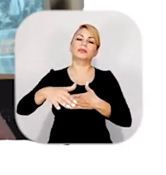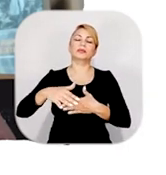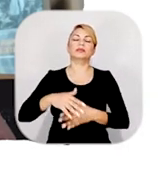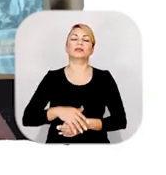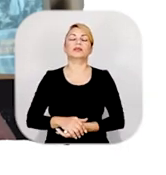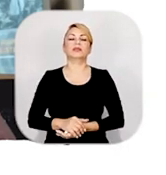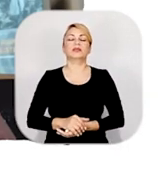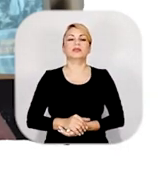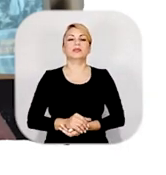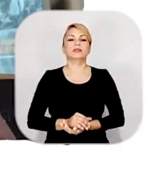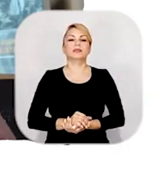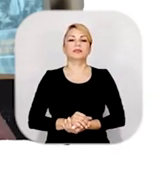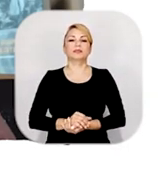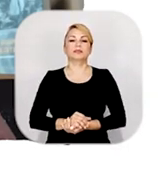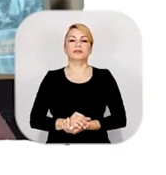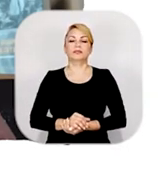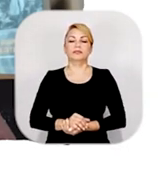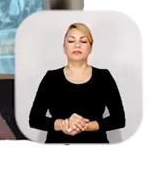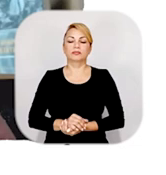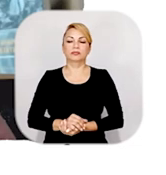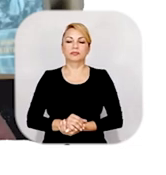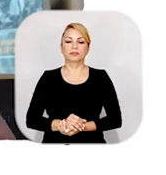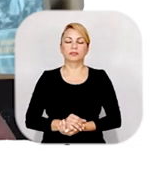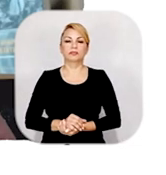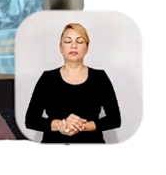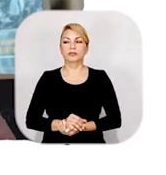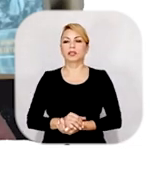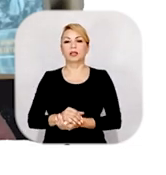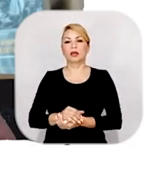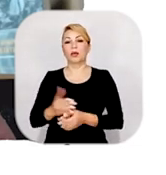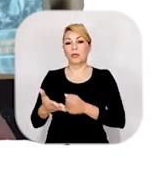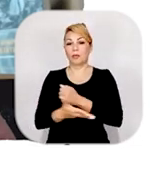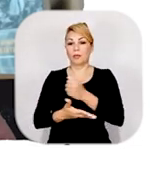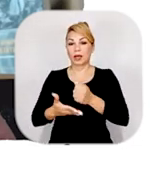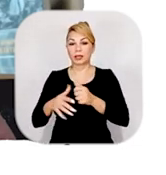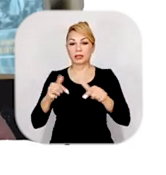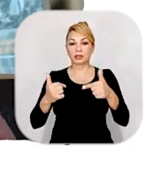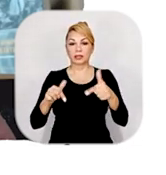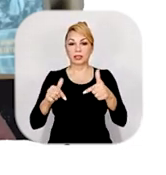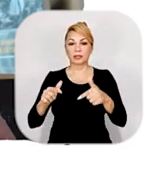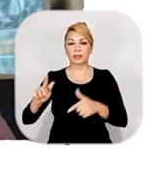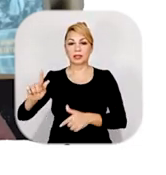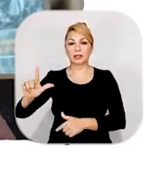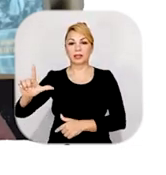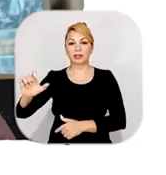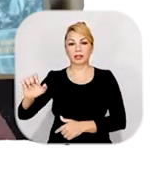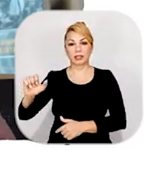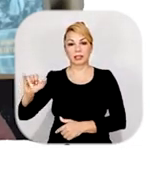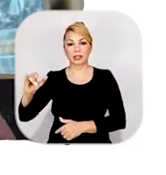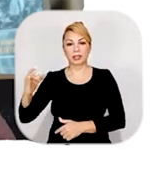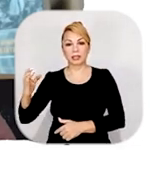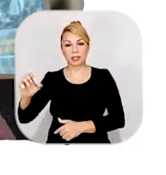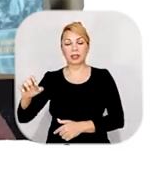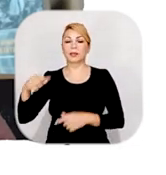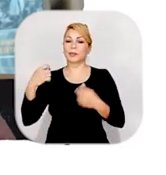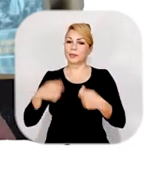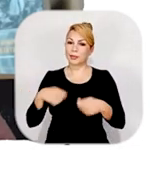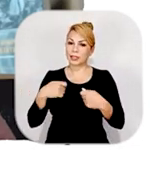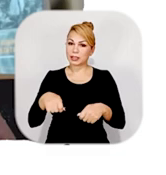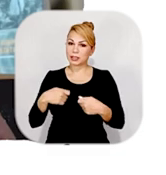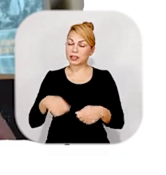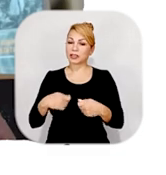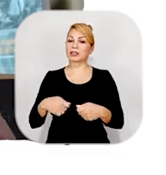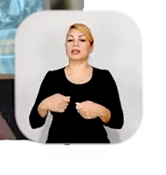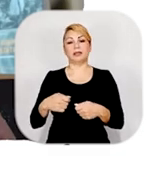base do trabalho da Gleice, eu tive que me envolver. Não tinha como